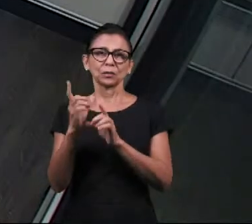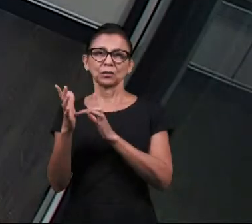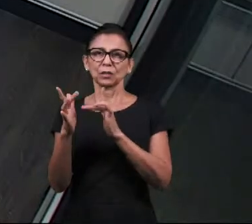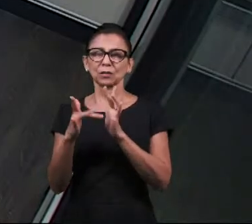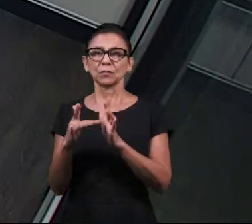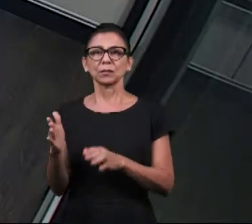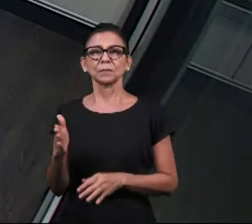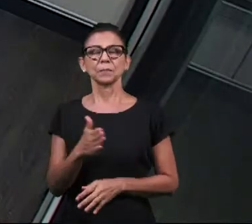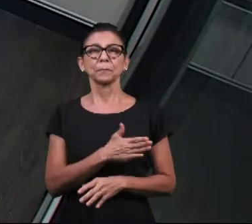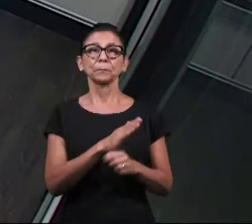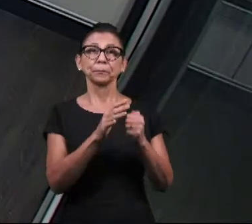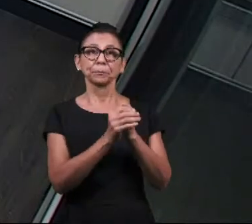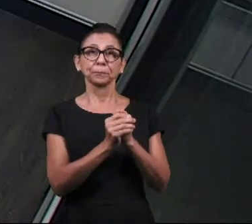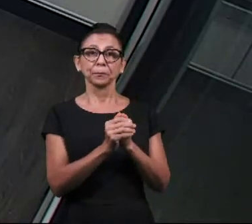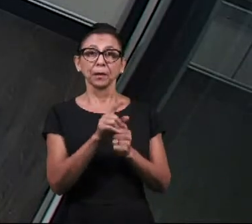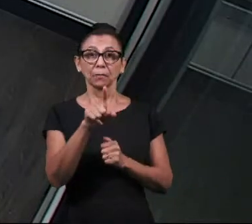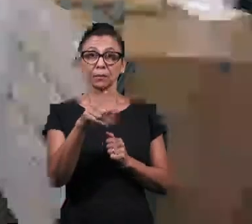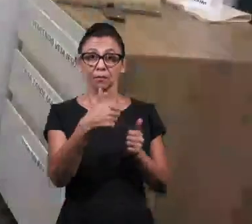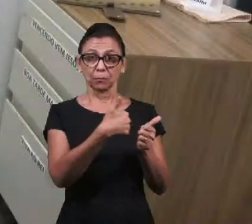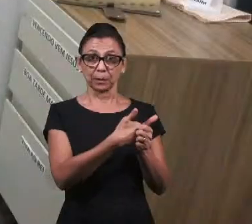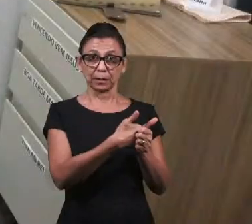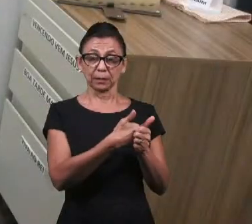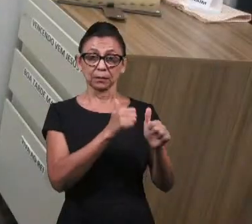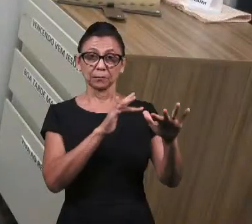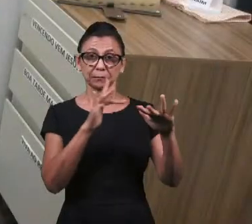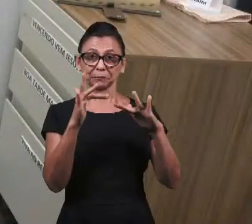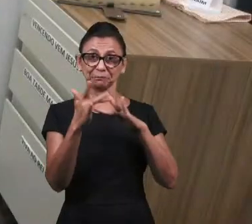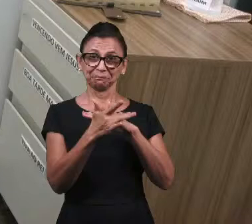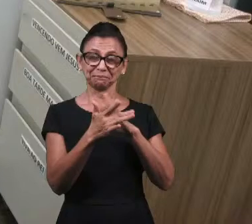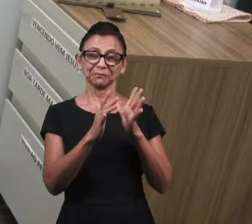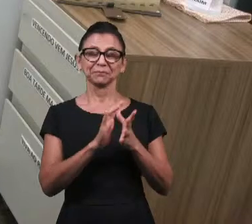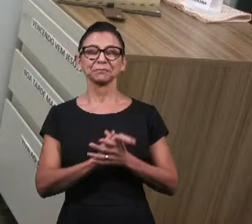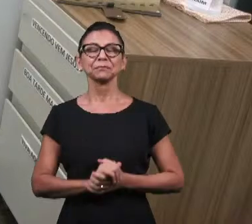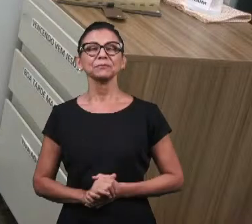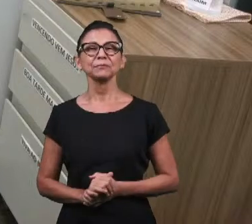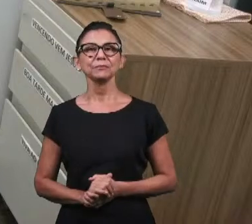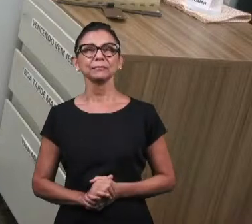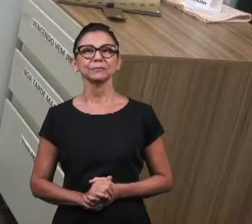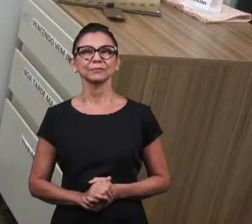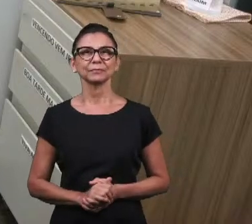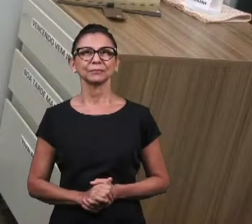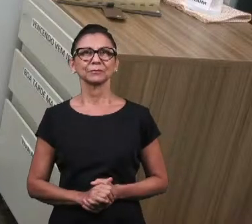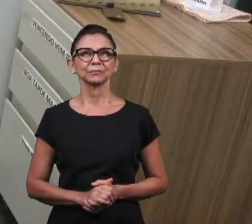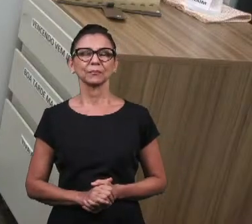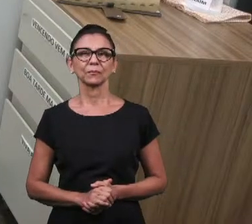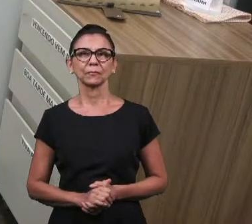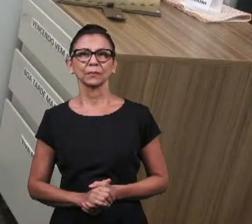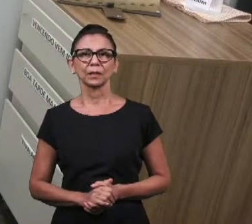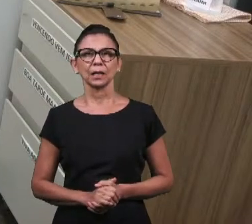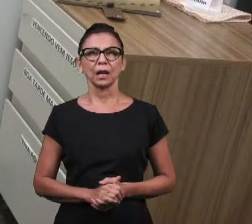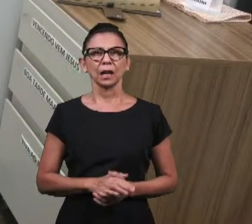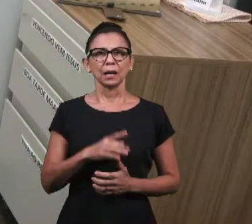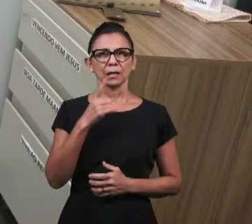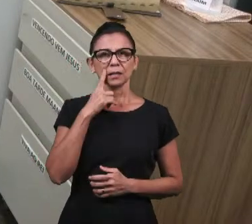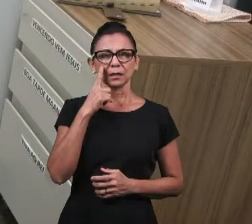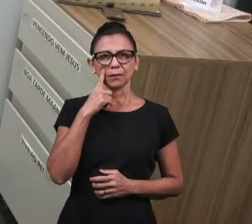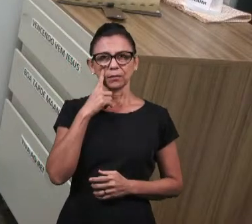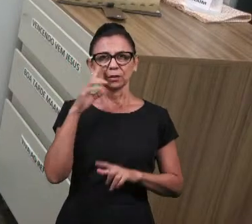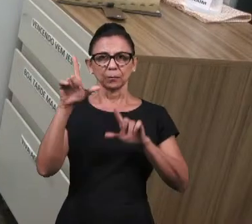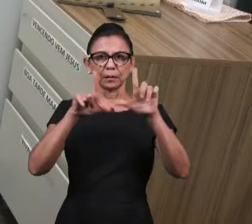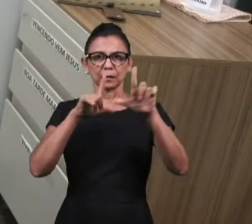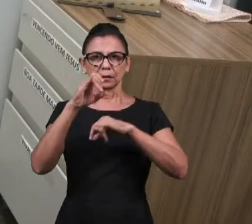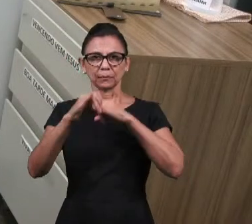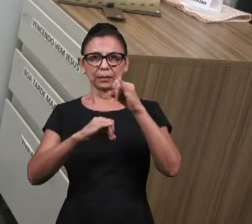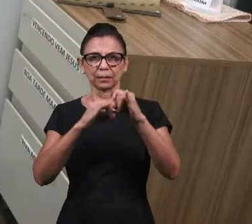Olha, você que está nos acompanhando pelas nossas plataformas digitais, você pode, quem está assistindo pela TV Web Manaim, também no nosso canal